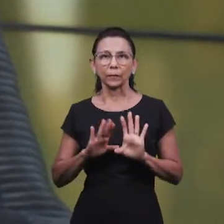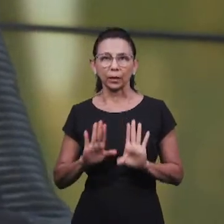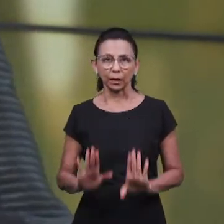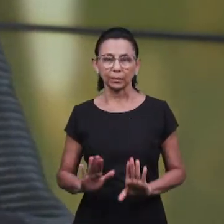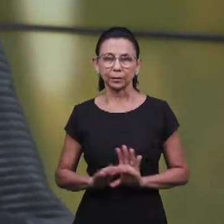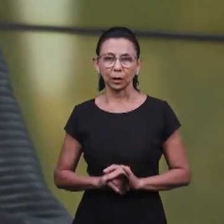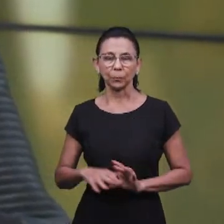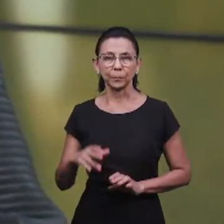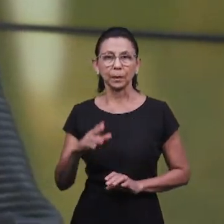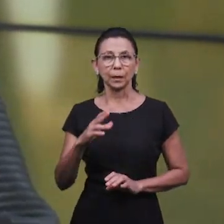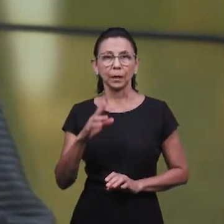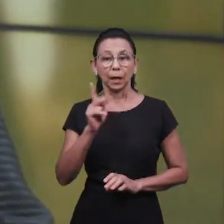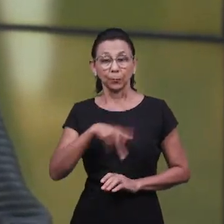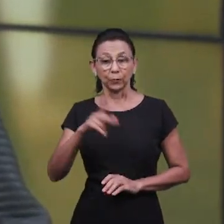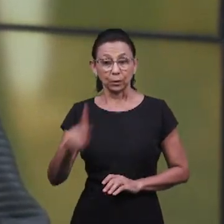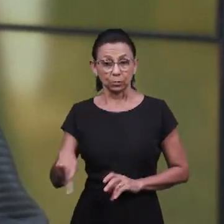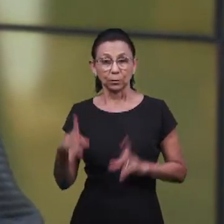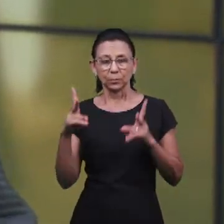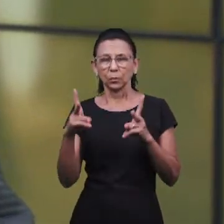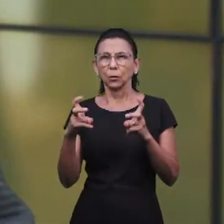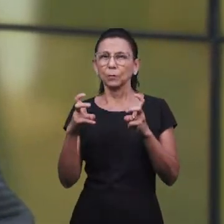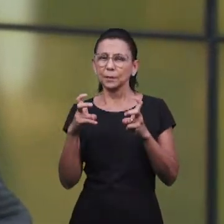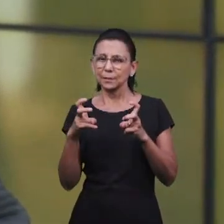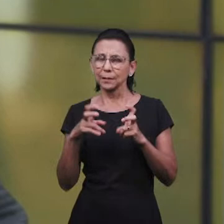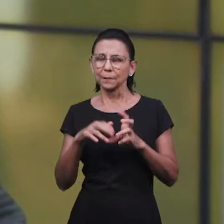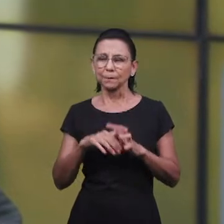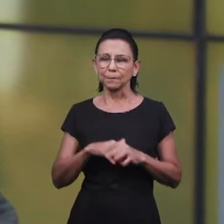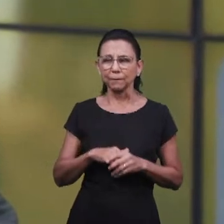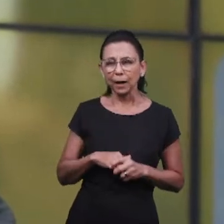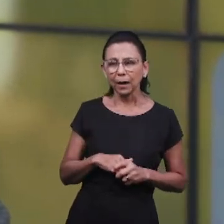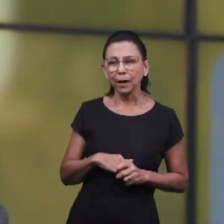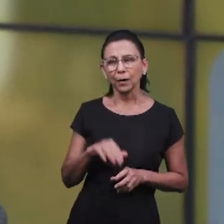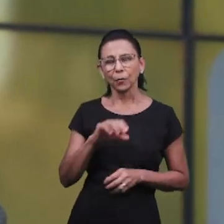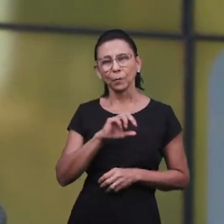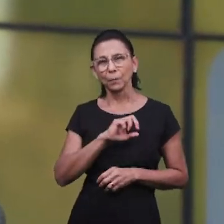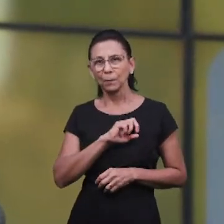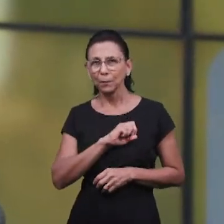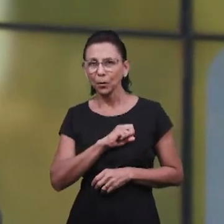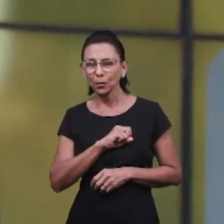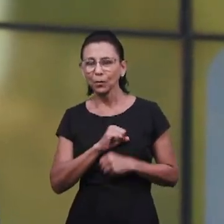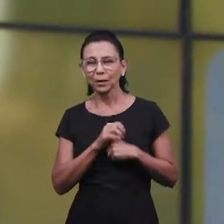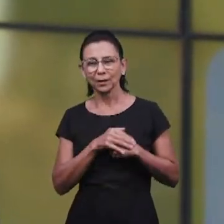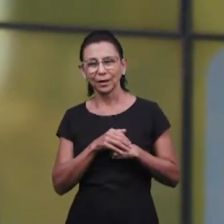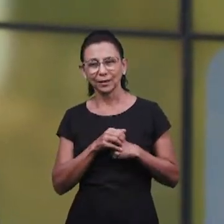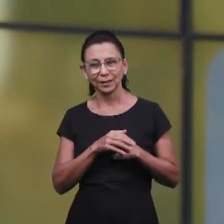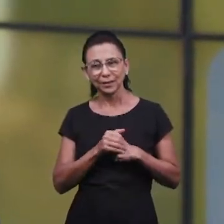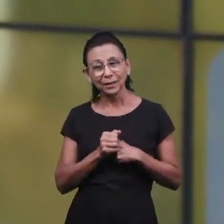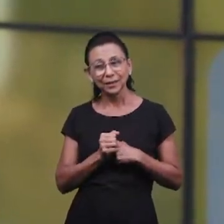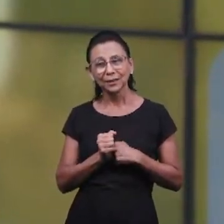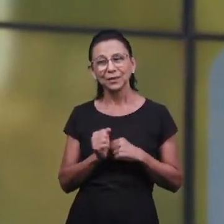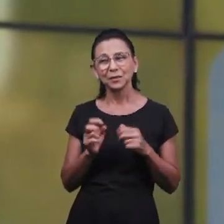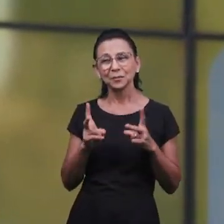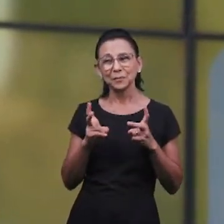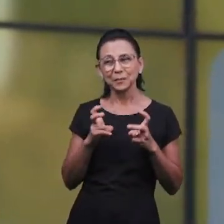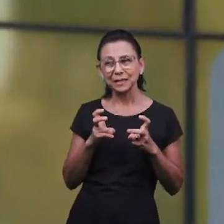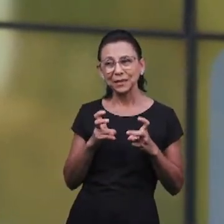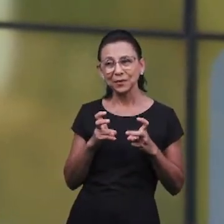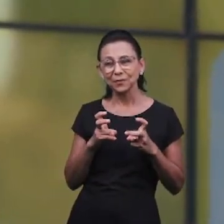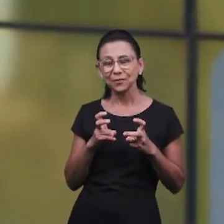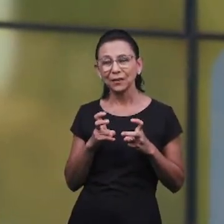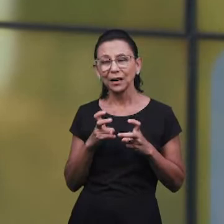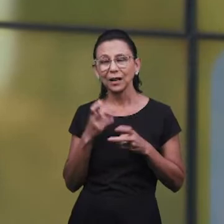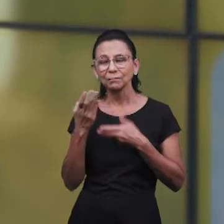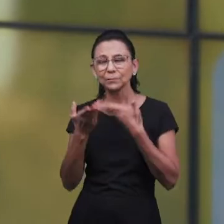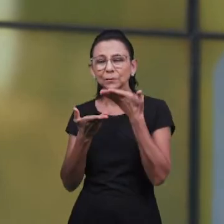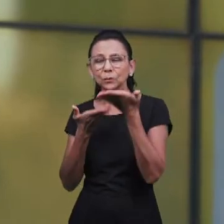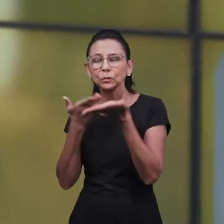de atenta e observar com o coração, né, em amor, nesse entendimento, ela aproximando, ela vai